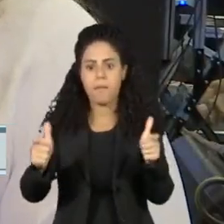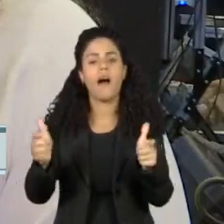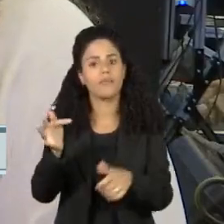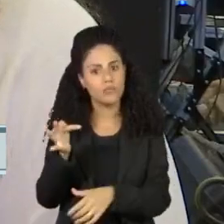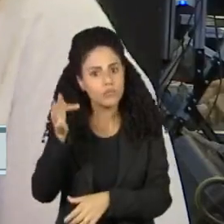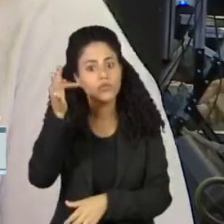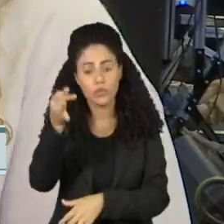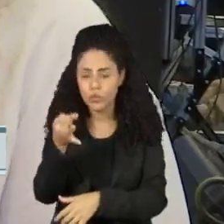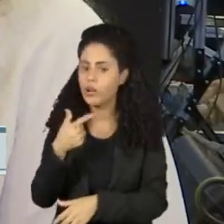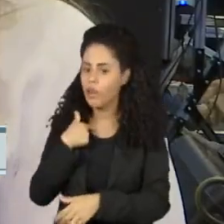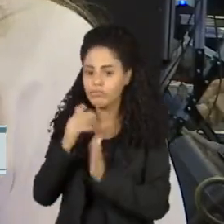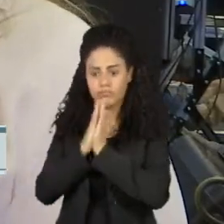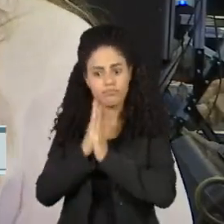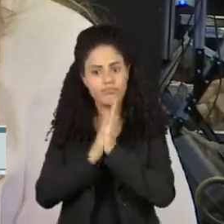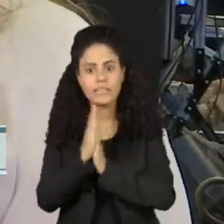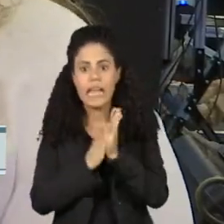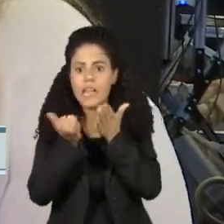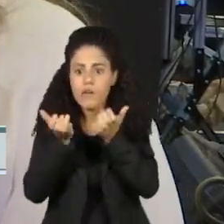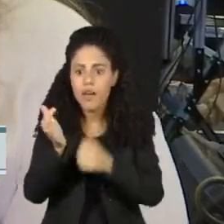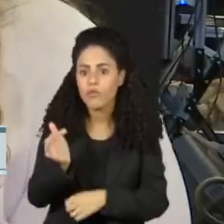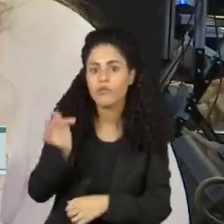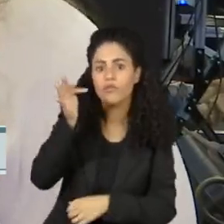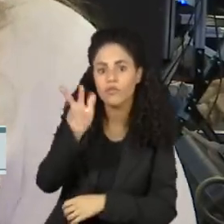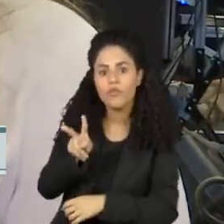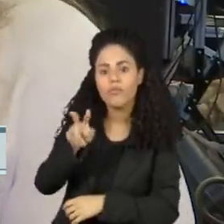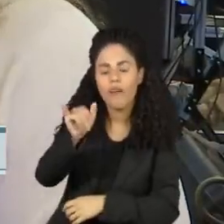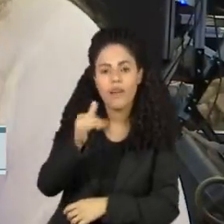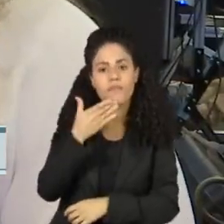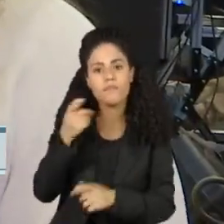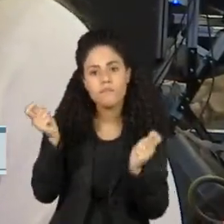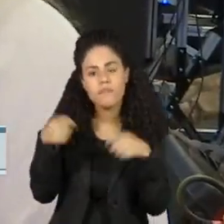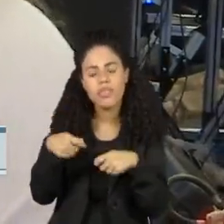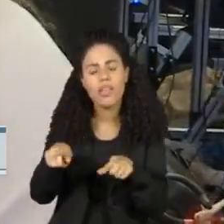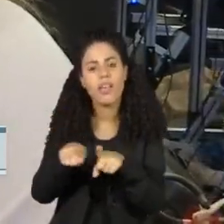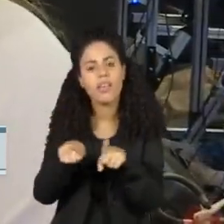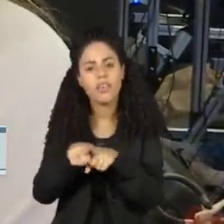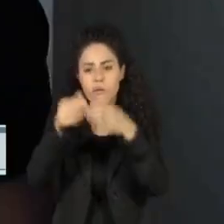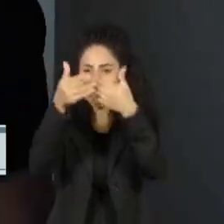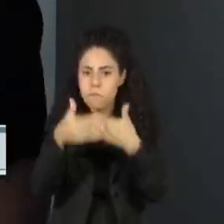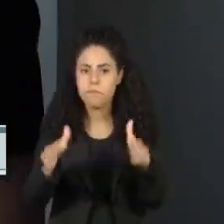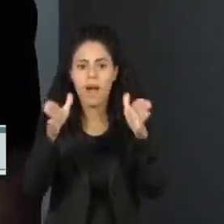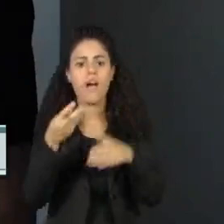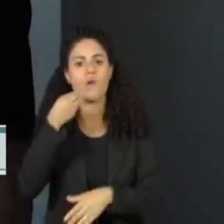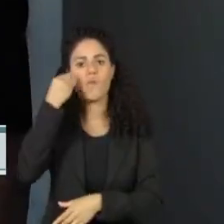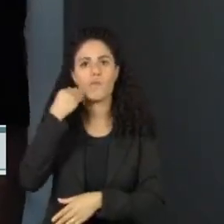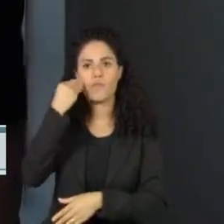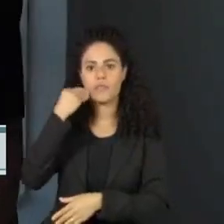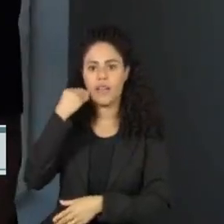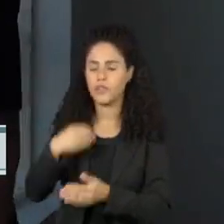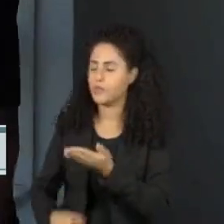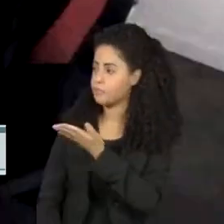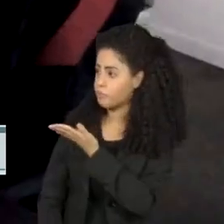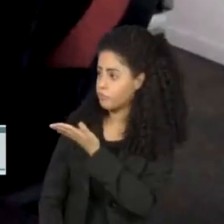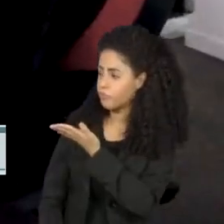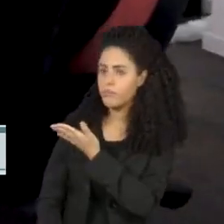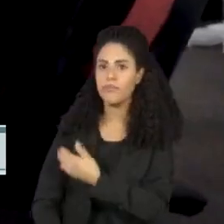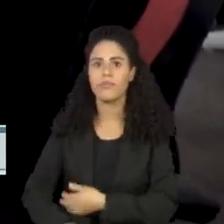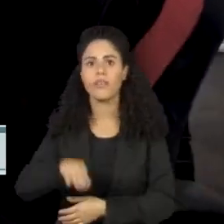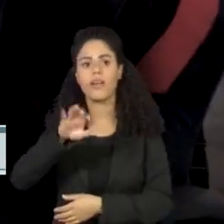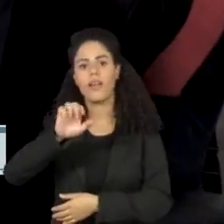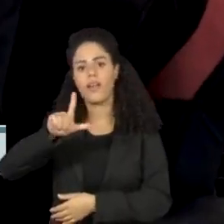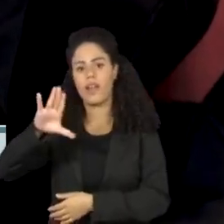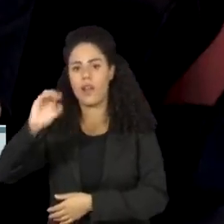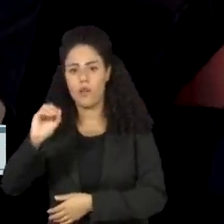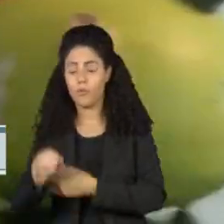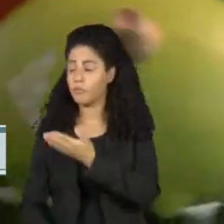possibilidade futura porque é algo do Futuro né então tem bastante portas abertas aí para o Mundo do Game aí eu passo é uma dessas apaixonadas